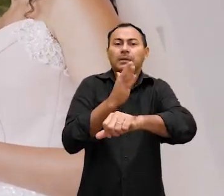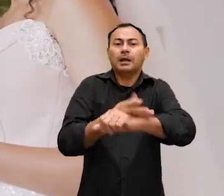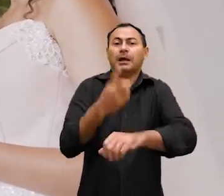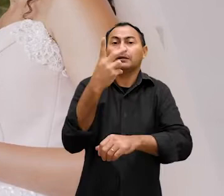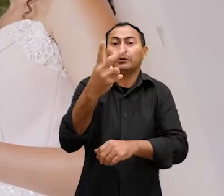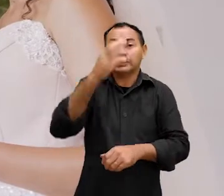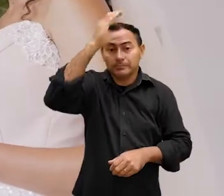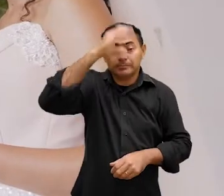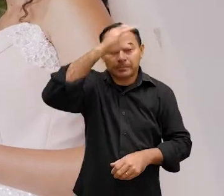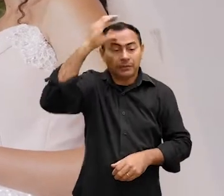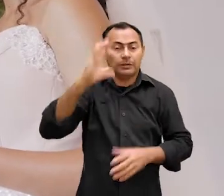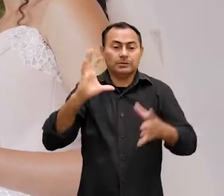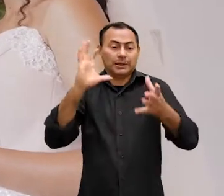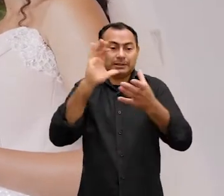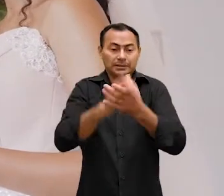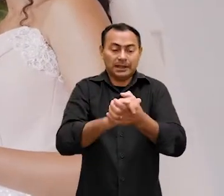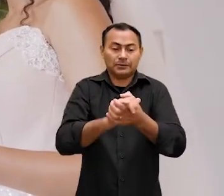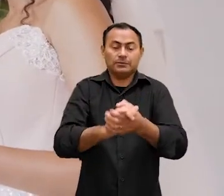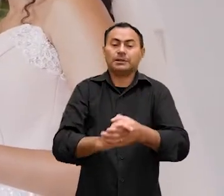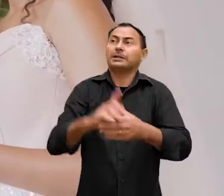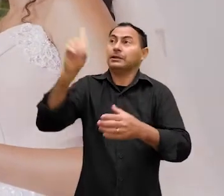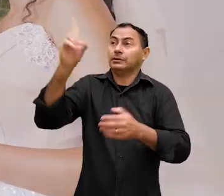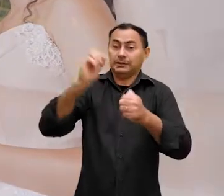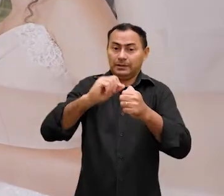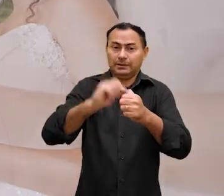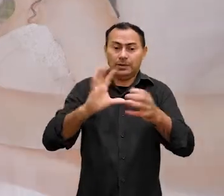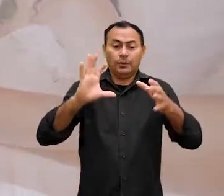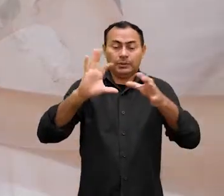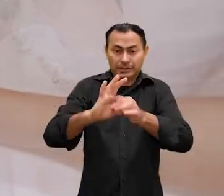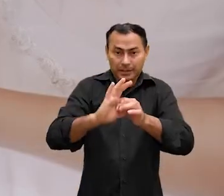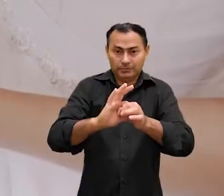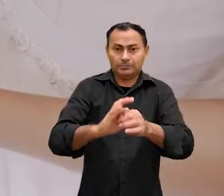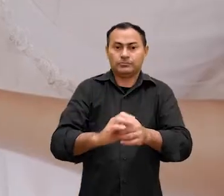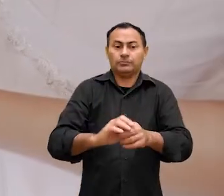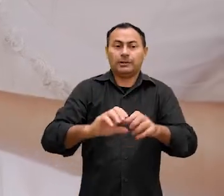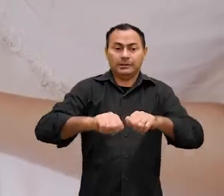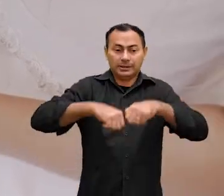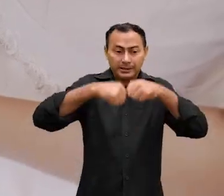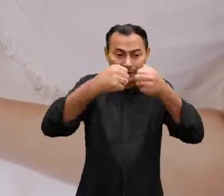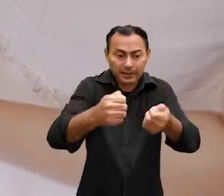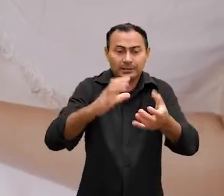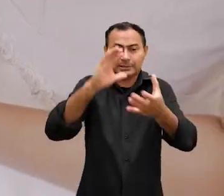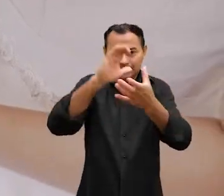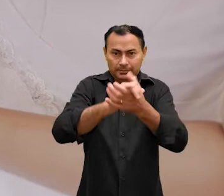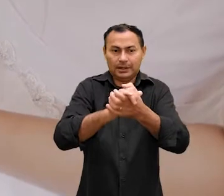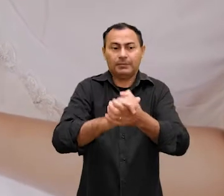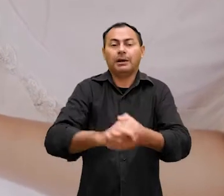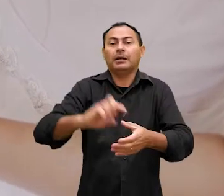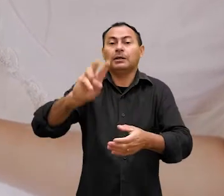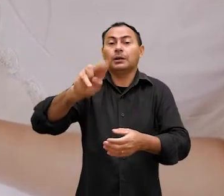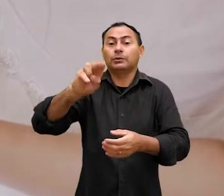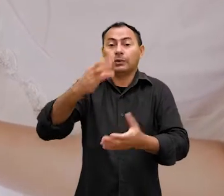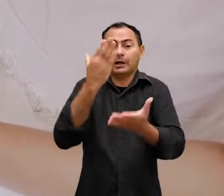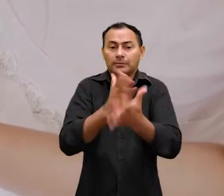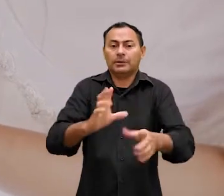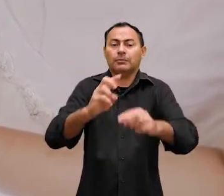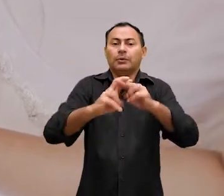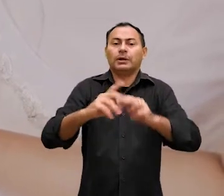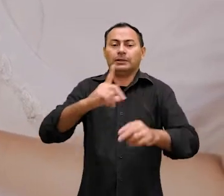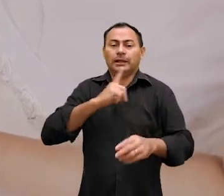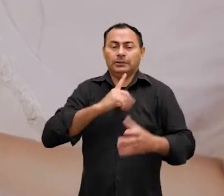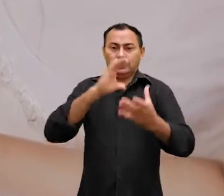2 cristãos que foram unidos por Deus. Essa união foi concebida para ser indissolúvel por causa do que